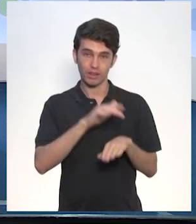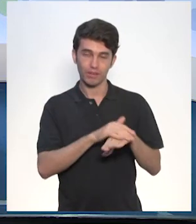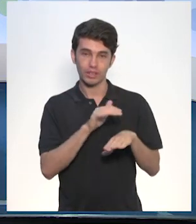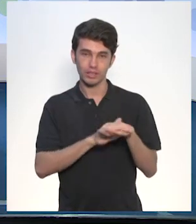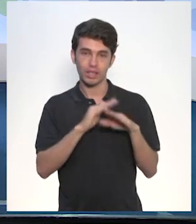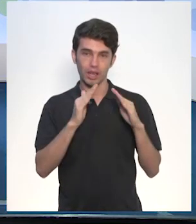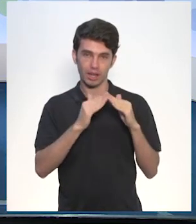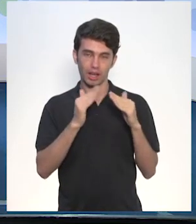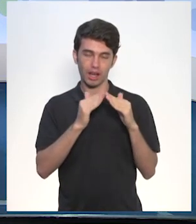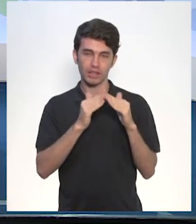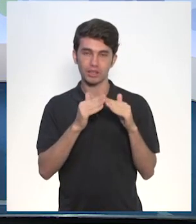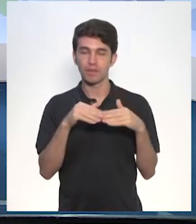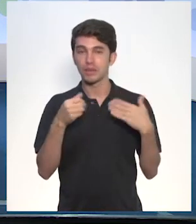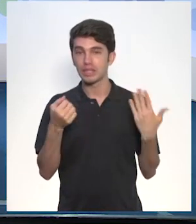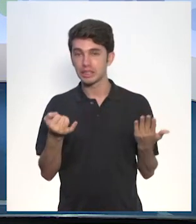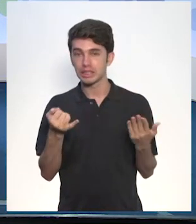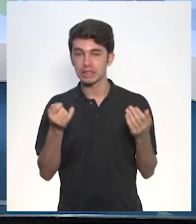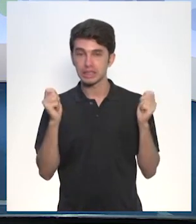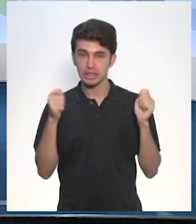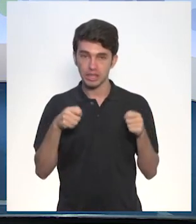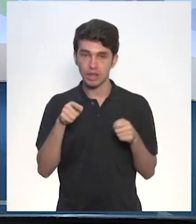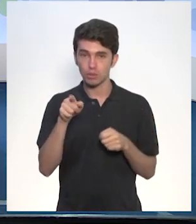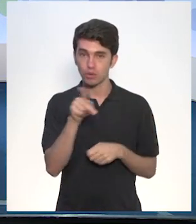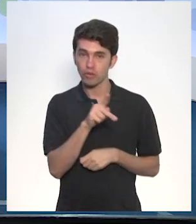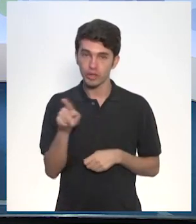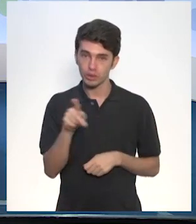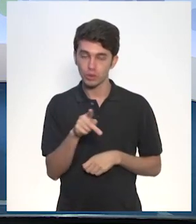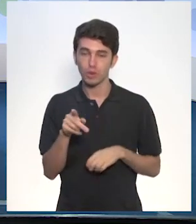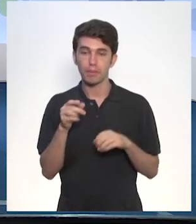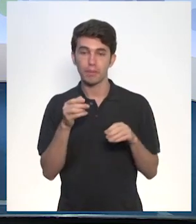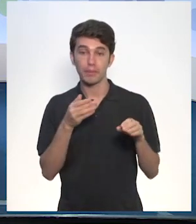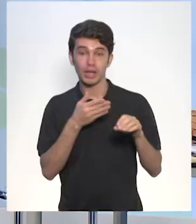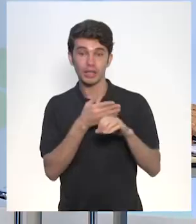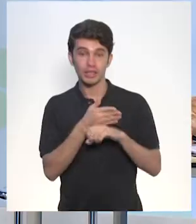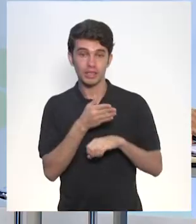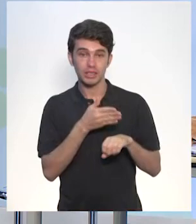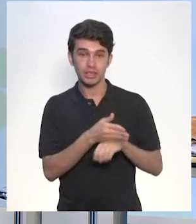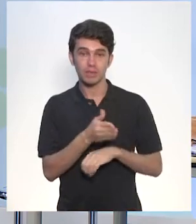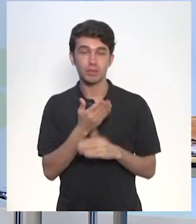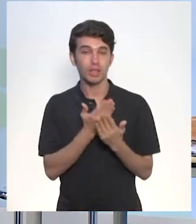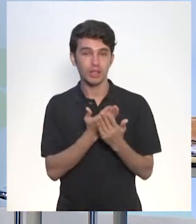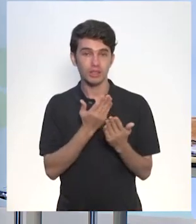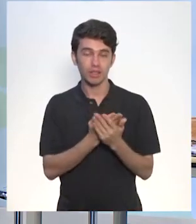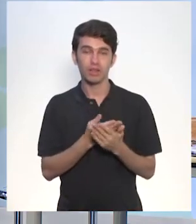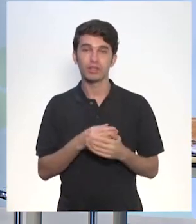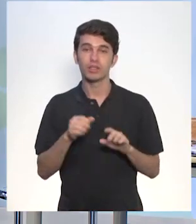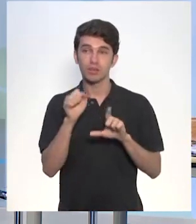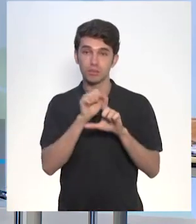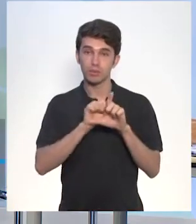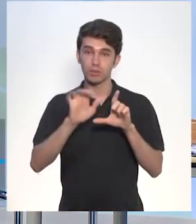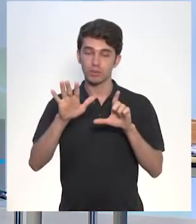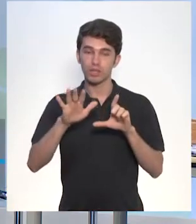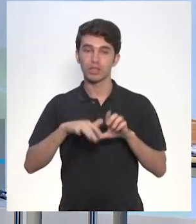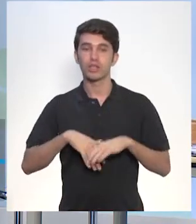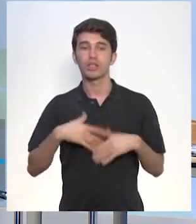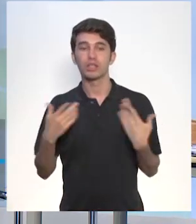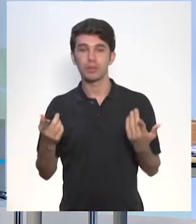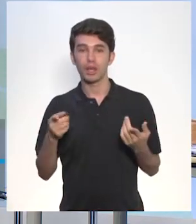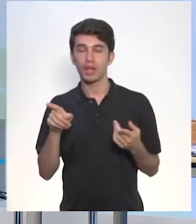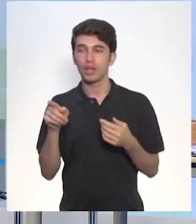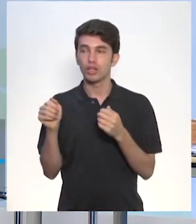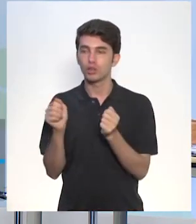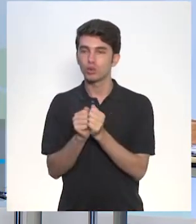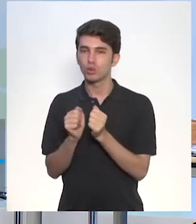casa. Se for possível, eu peço que os professores também participem das aulas e publiquem, eles jogando com